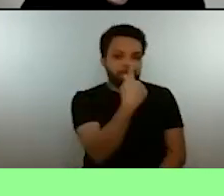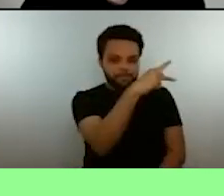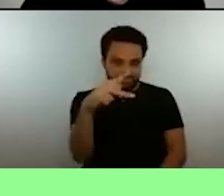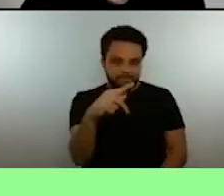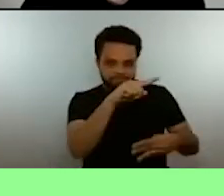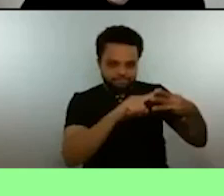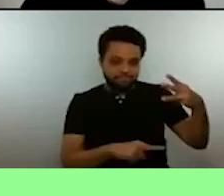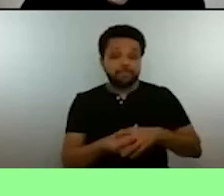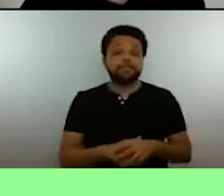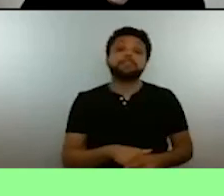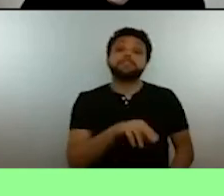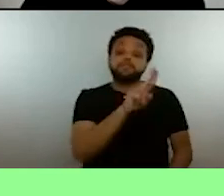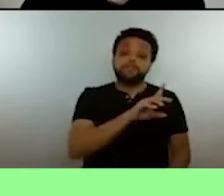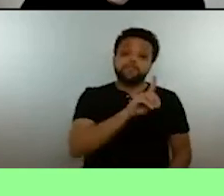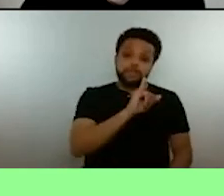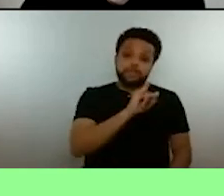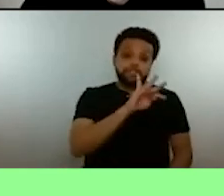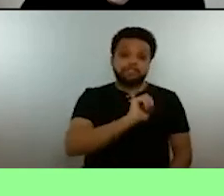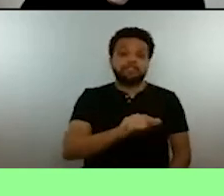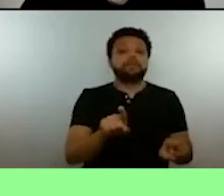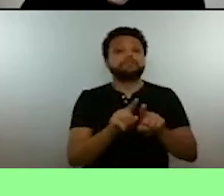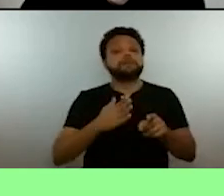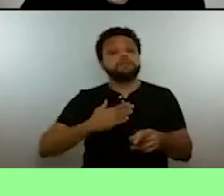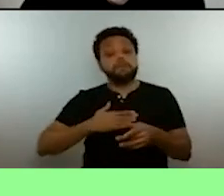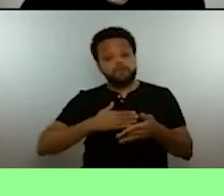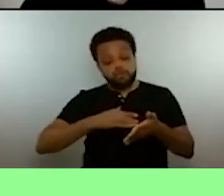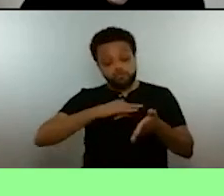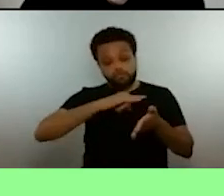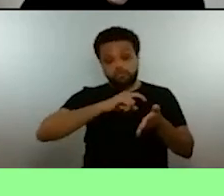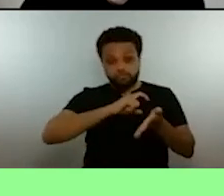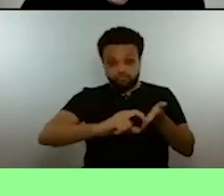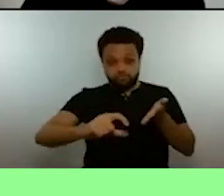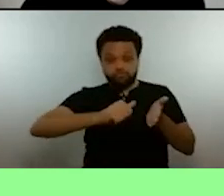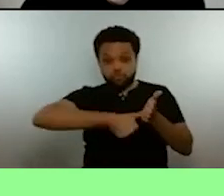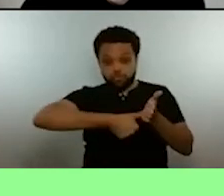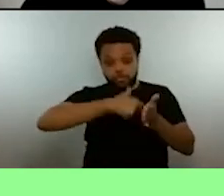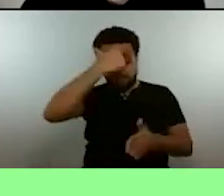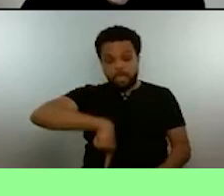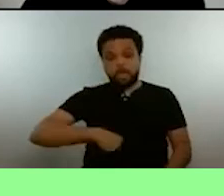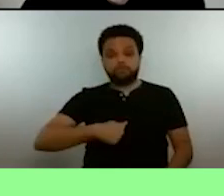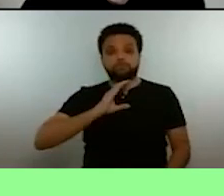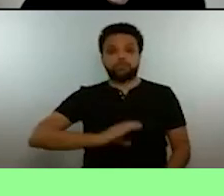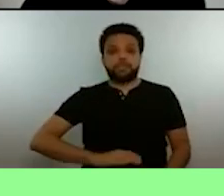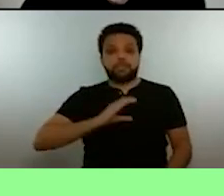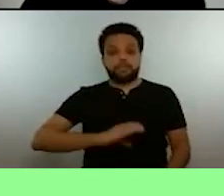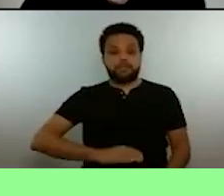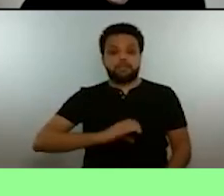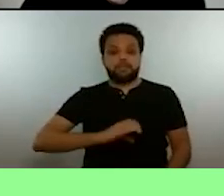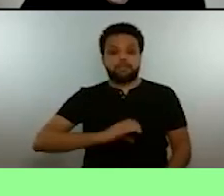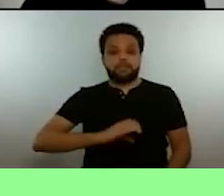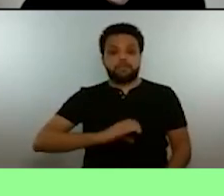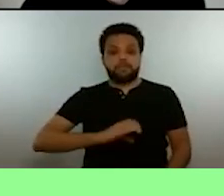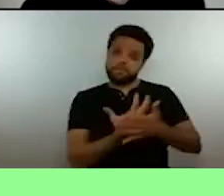digital, como pensar no meu documento como pessoa e cidadão, né? Estou querendo criar uma